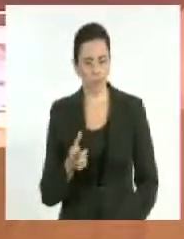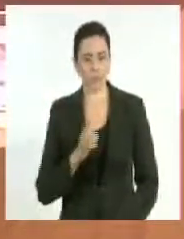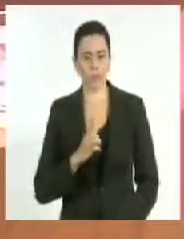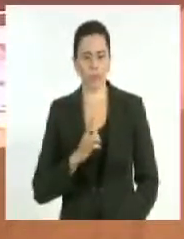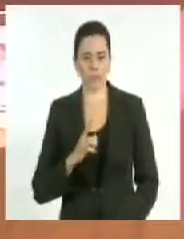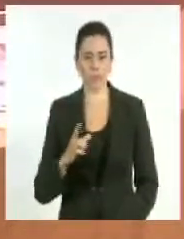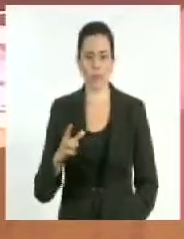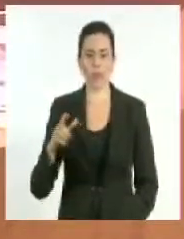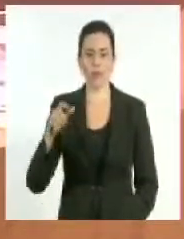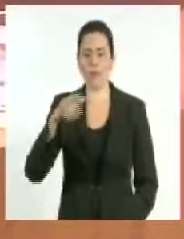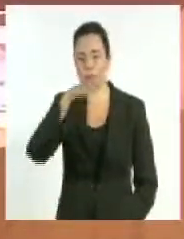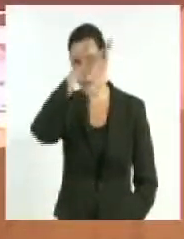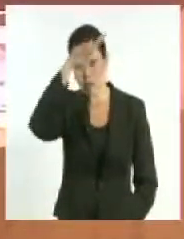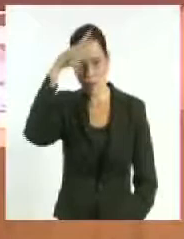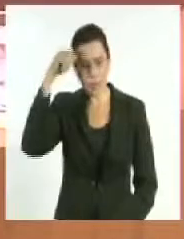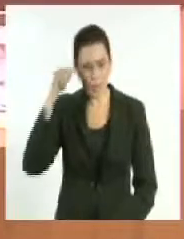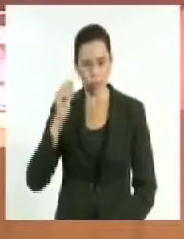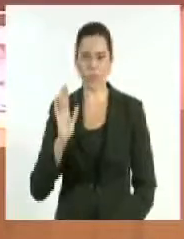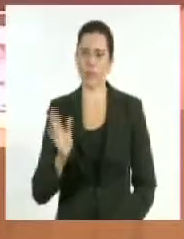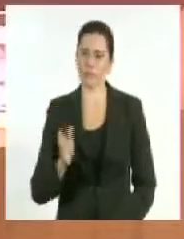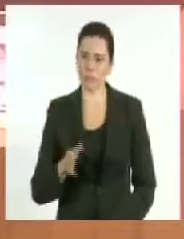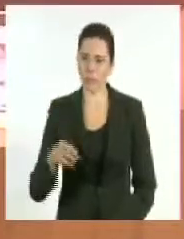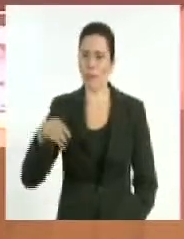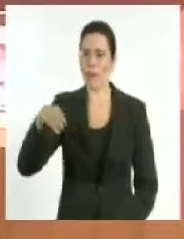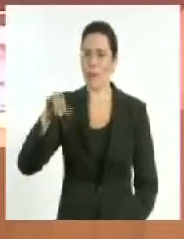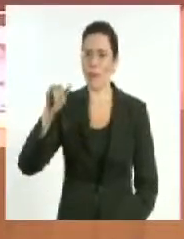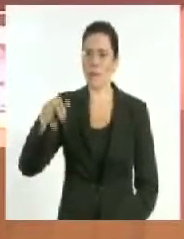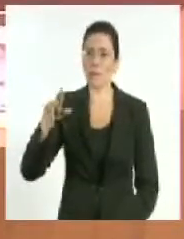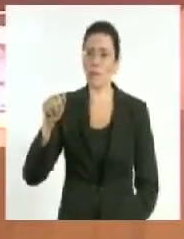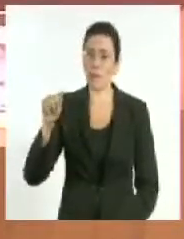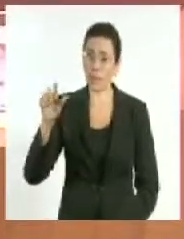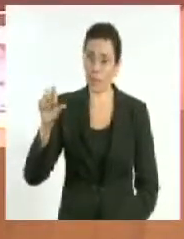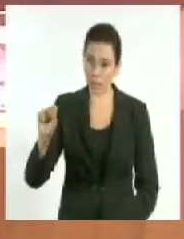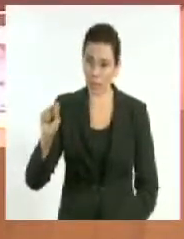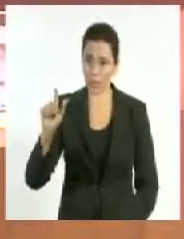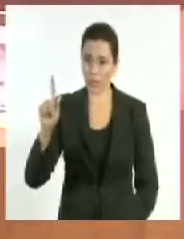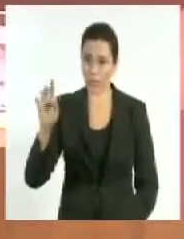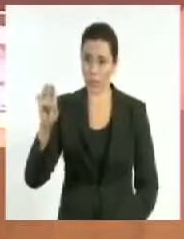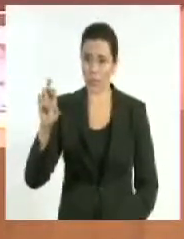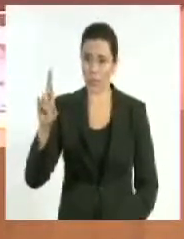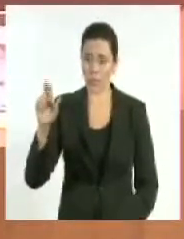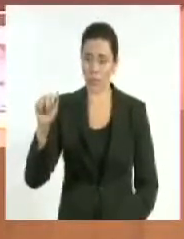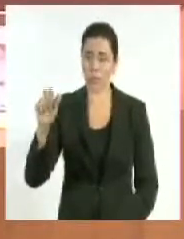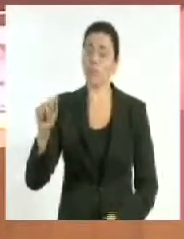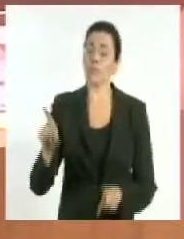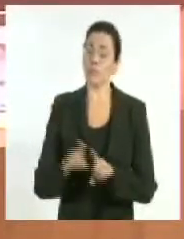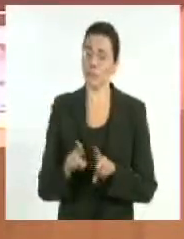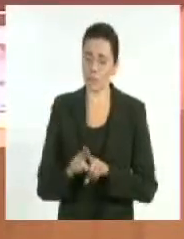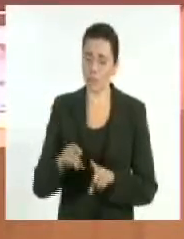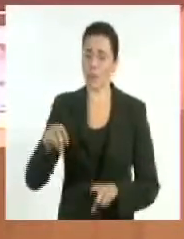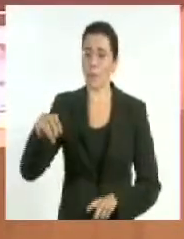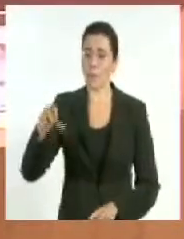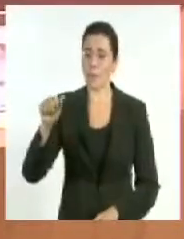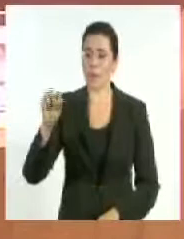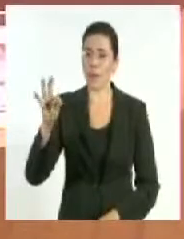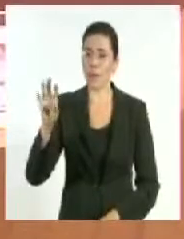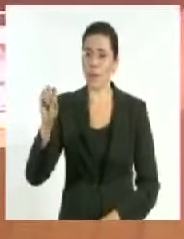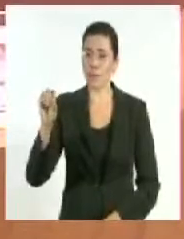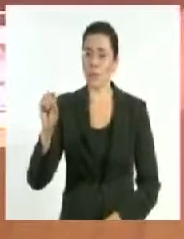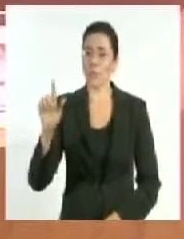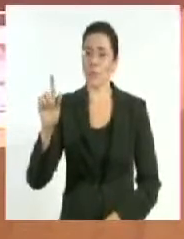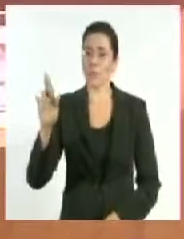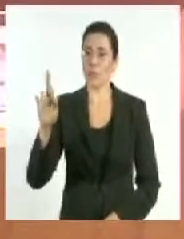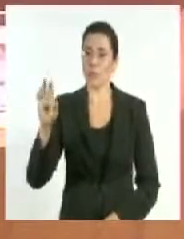existe no estado de Minas Gerais, já existe no estado do Mato Grosso do Sul e, infelizmente, ainda não foi implantada no estado do Maranhão. Isso pode